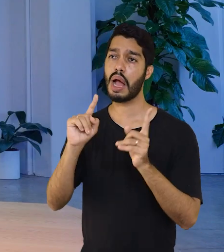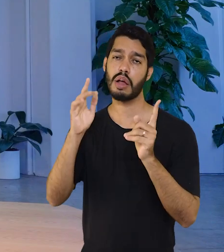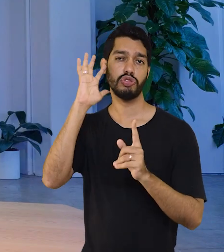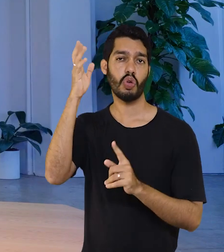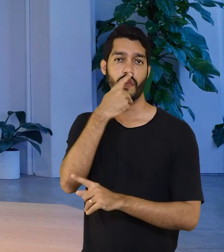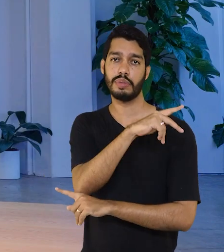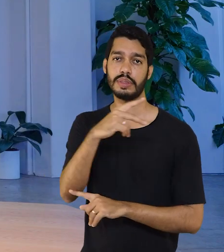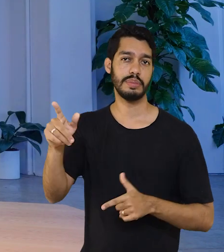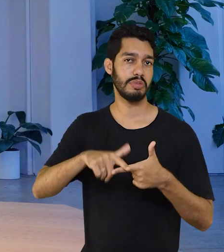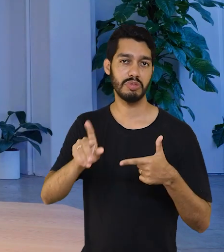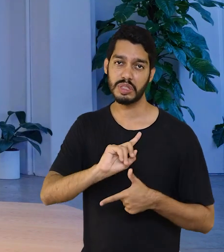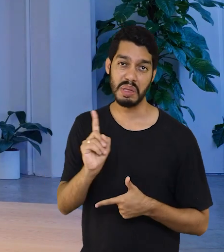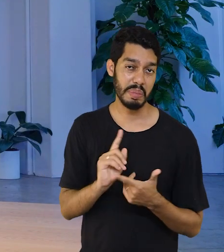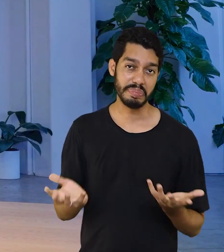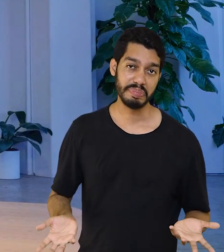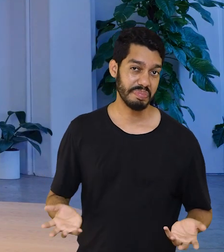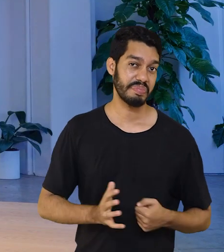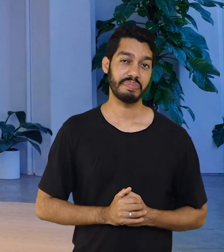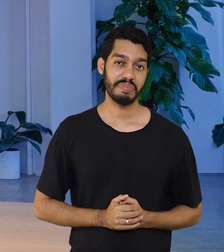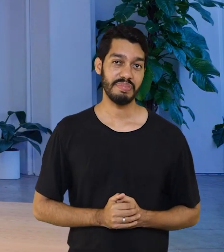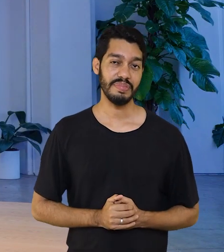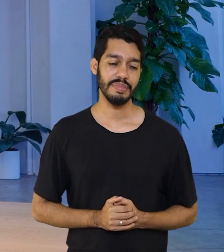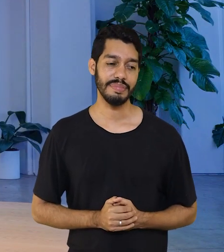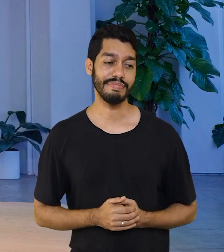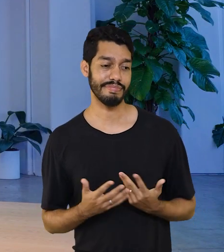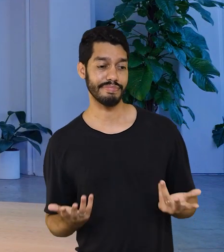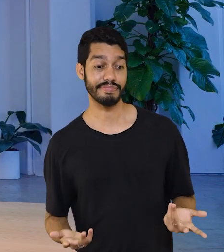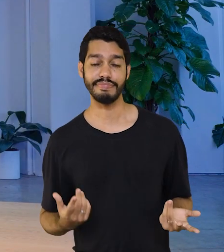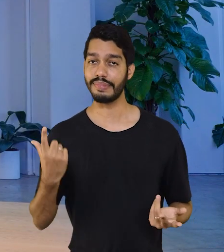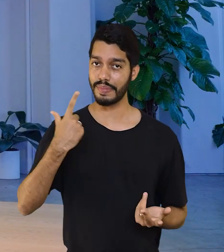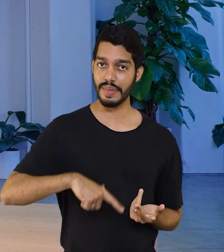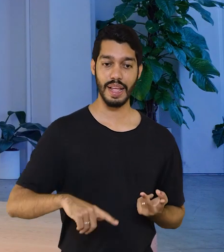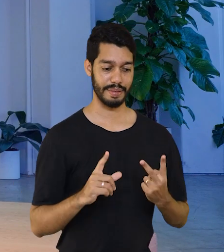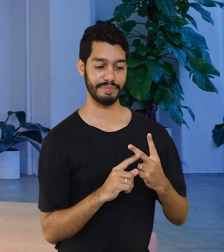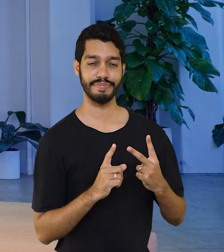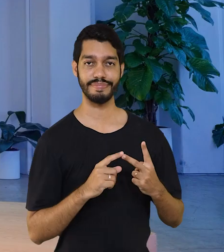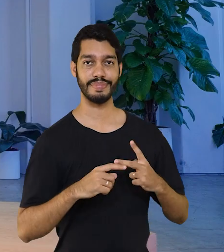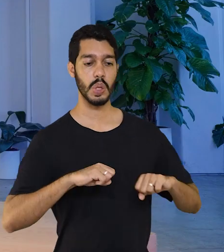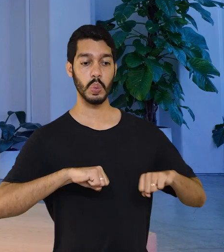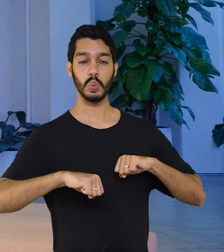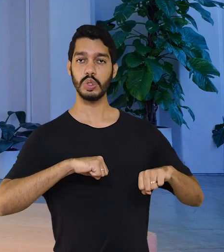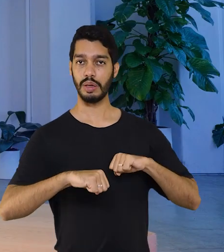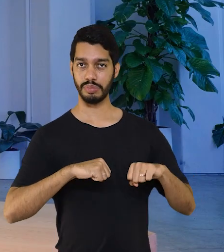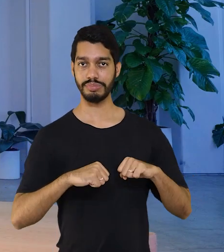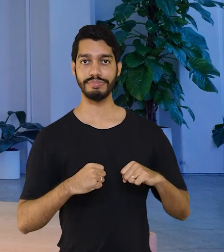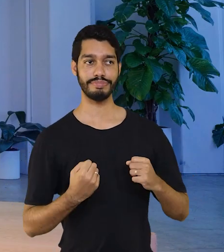mas isso não resolveu o problema, elas continuam não relevantes. E aí entra uma segunda discussão, que